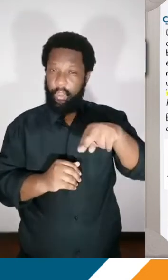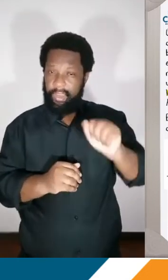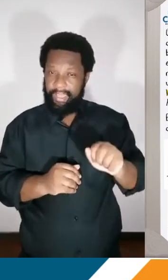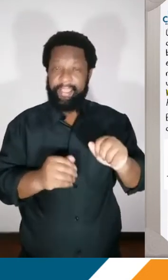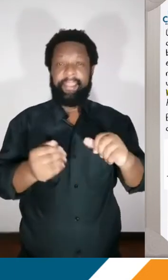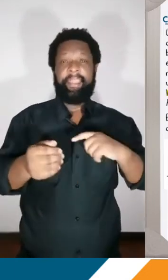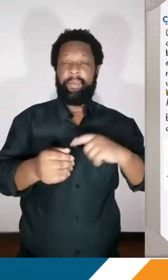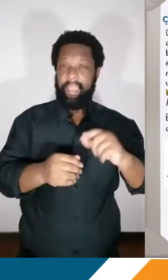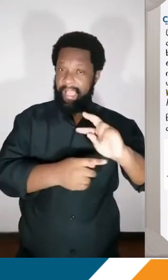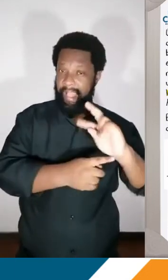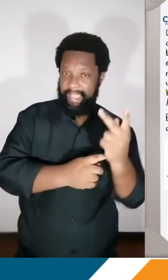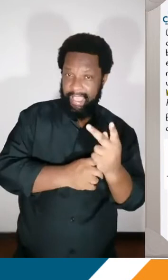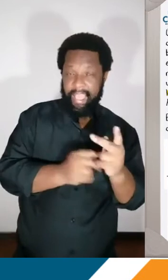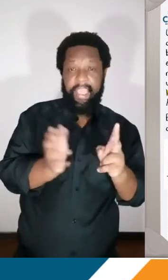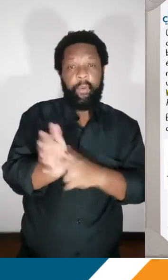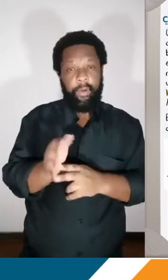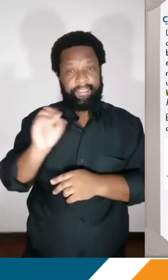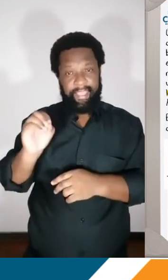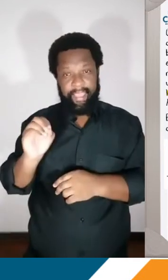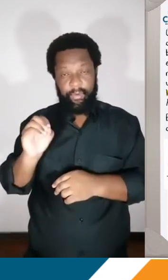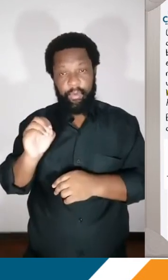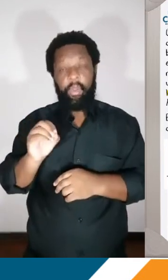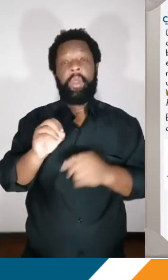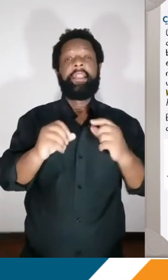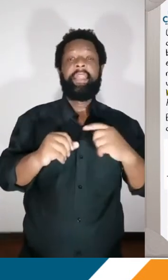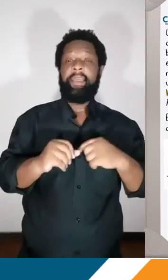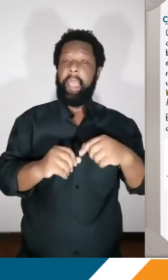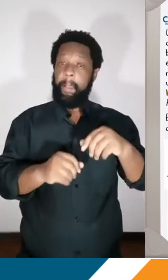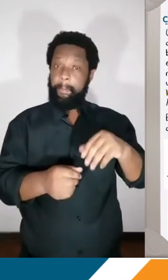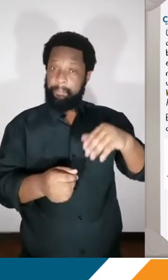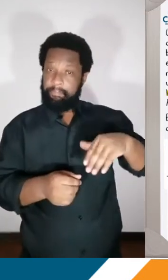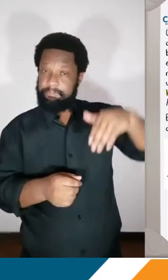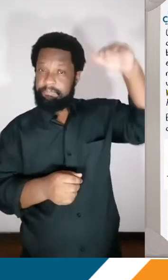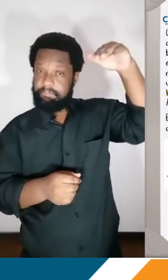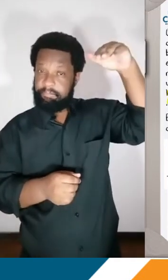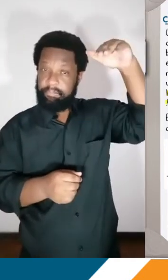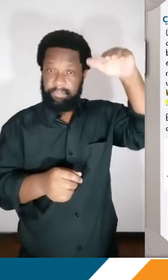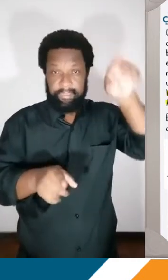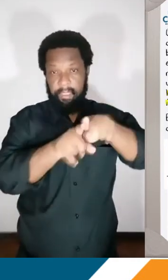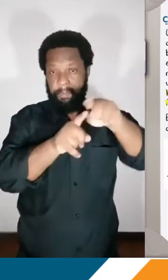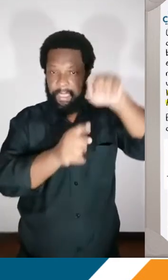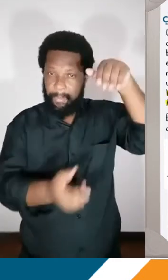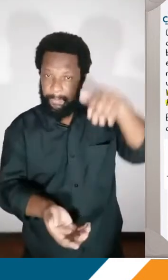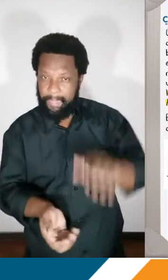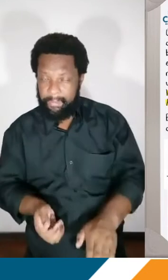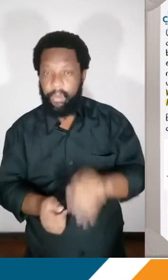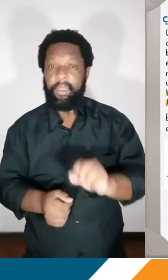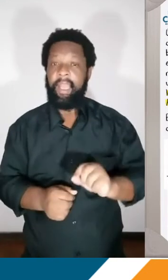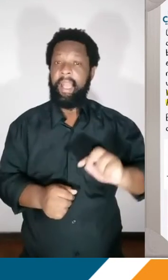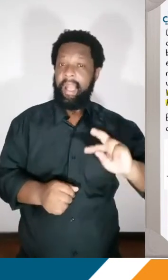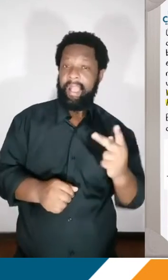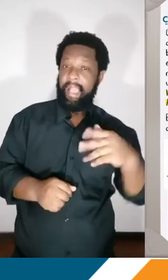quando a gente tem aí o H igual a 0, passando pelos pontos de máxima e mínima altura, que é o